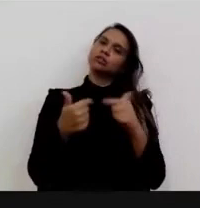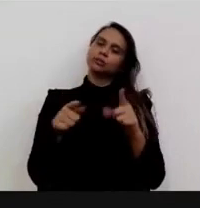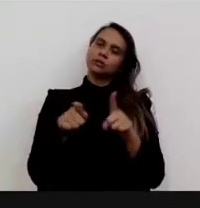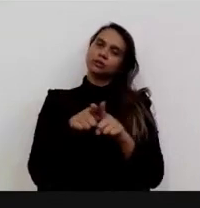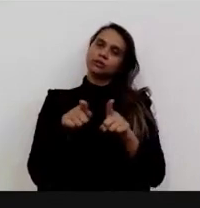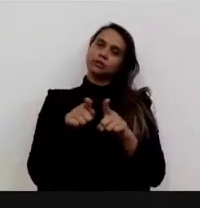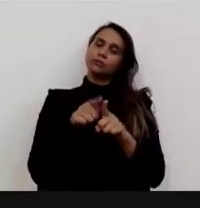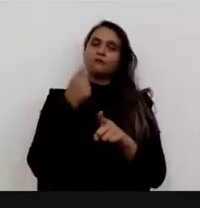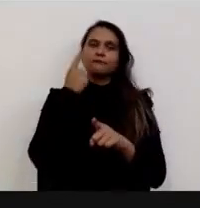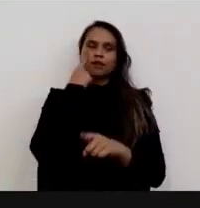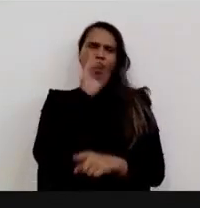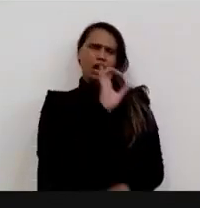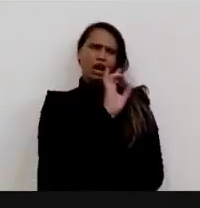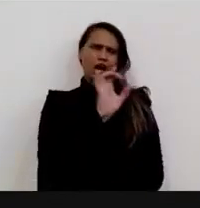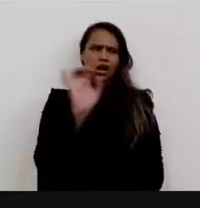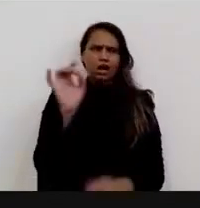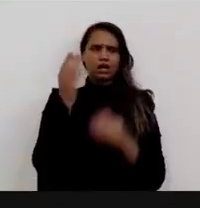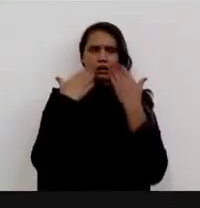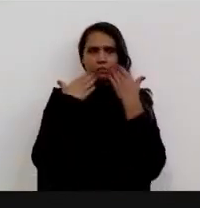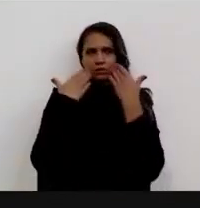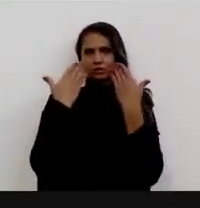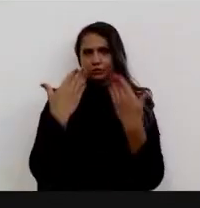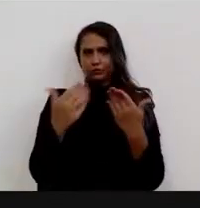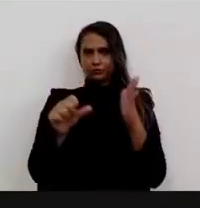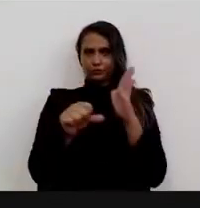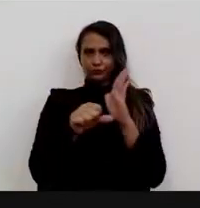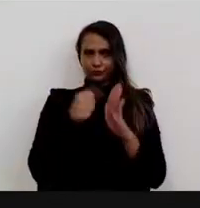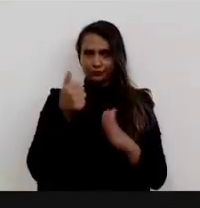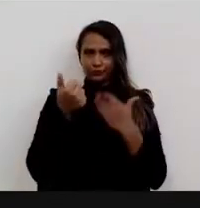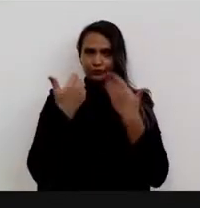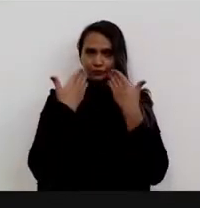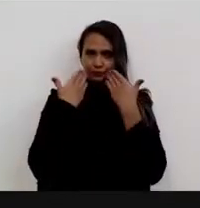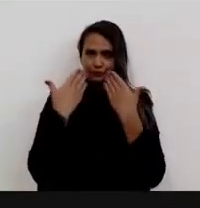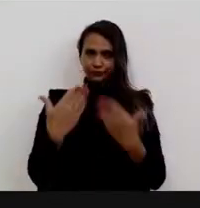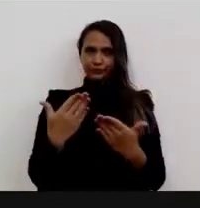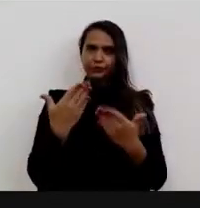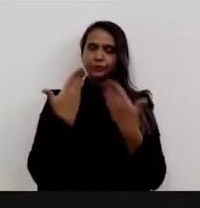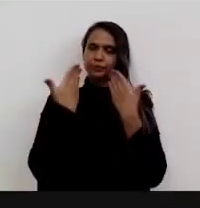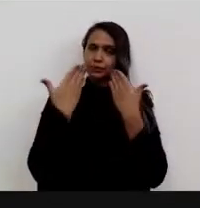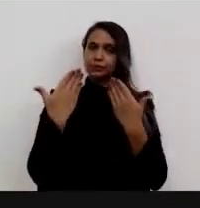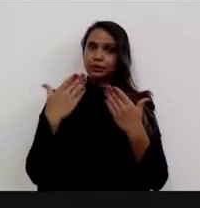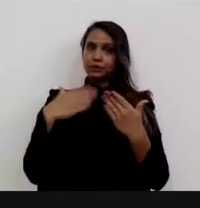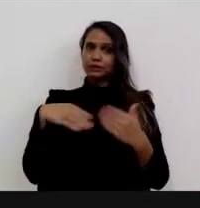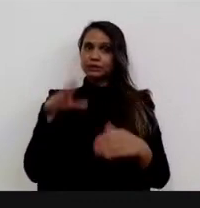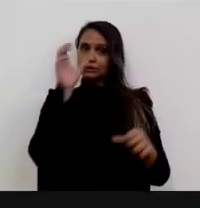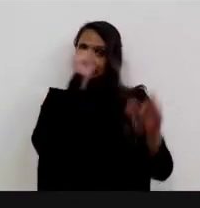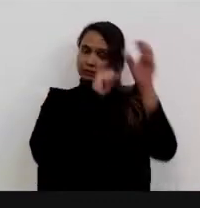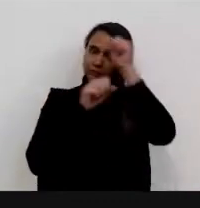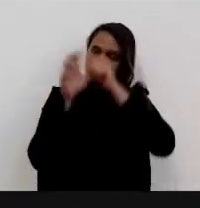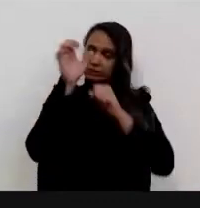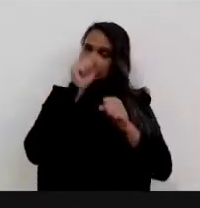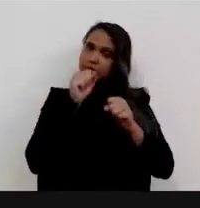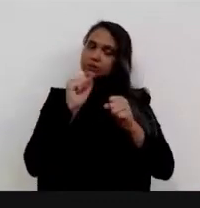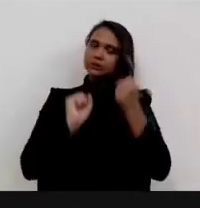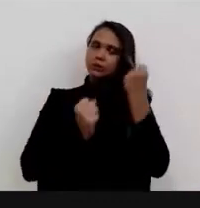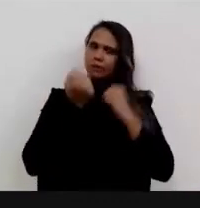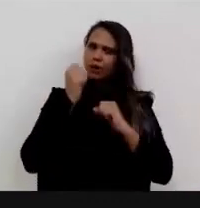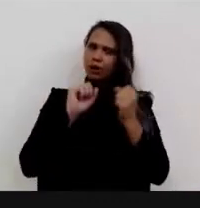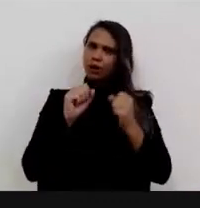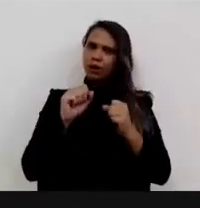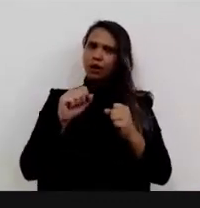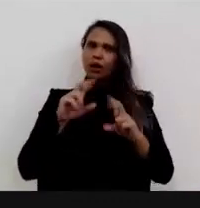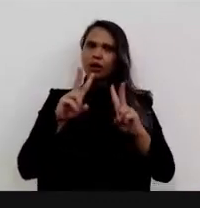apresentadores. Nós teremos aqui o primeiro trabalho, Aprendizagem de Máquina no Controle de Sobrepreço das Contratações do Senado